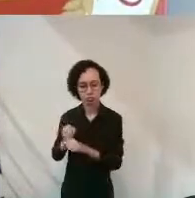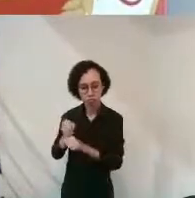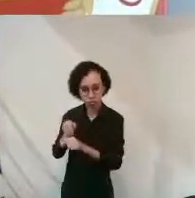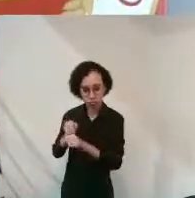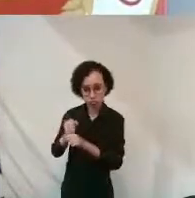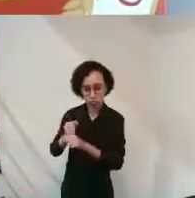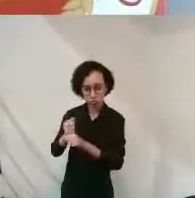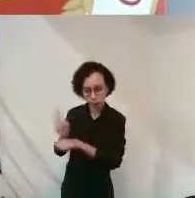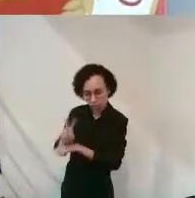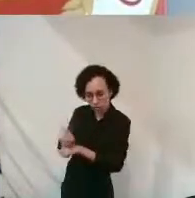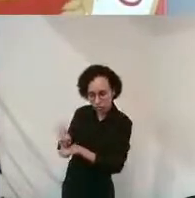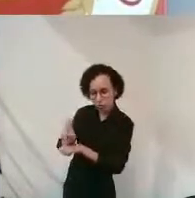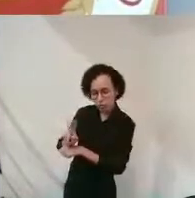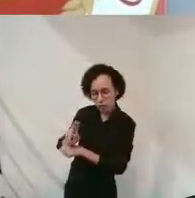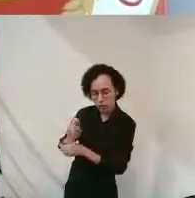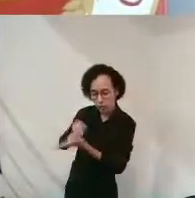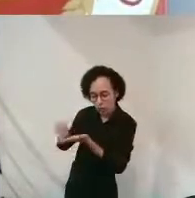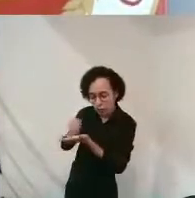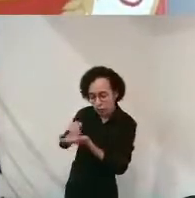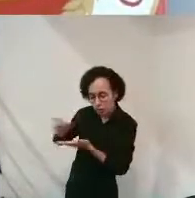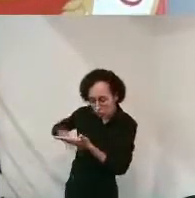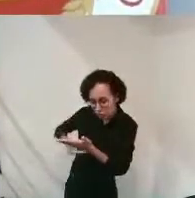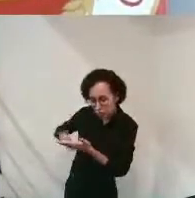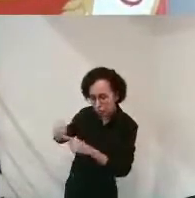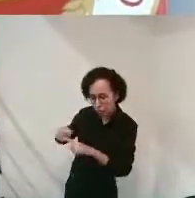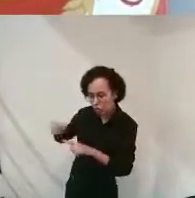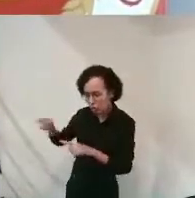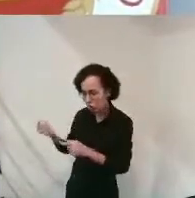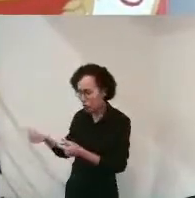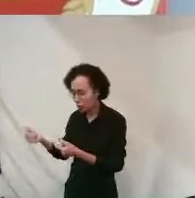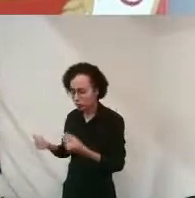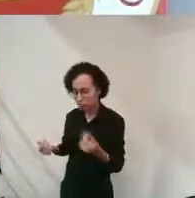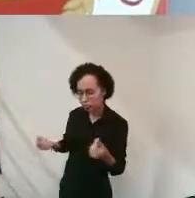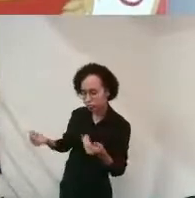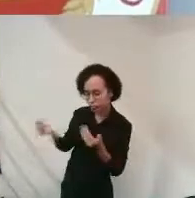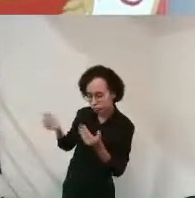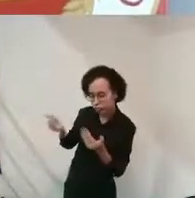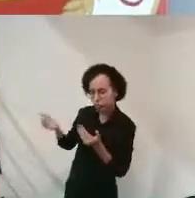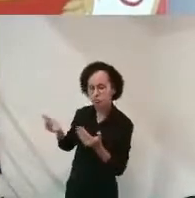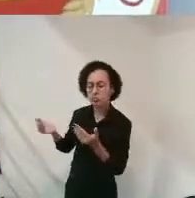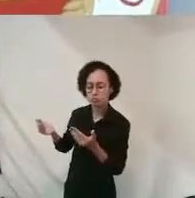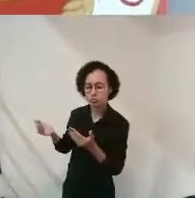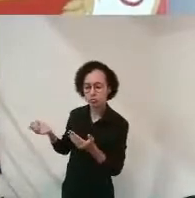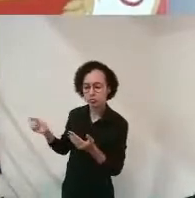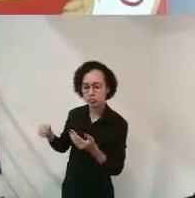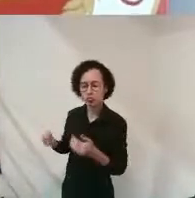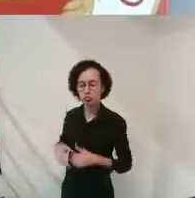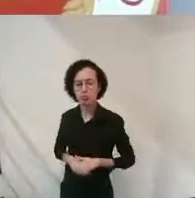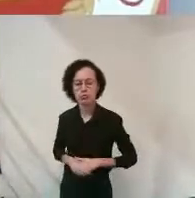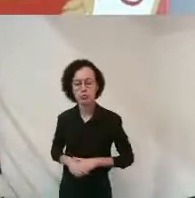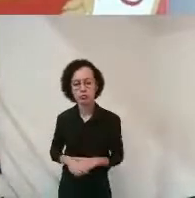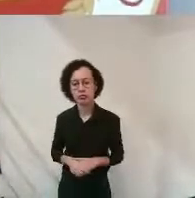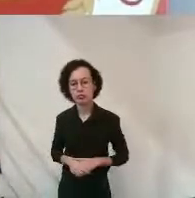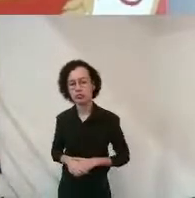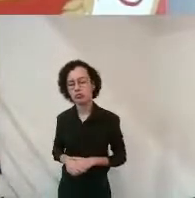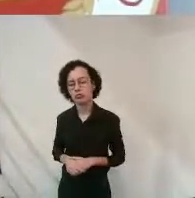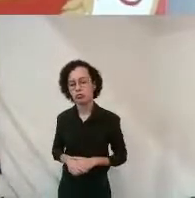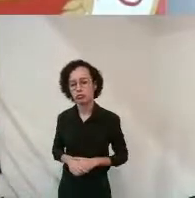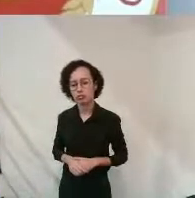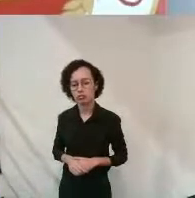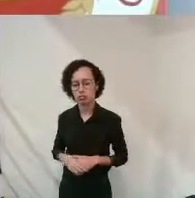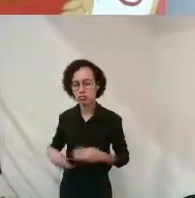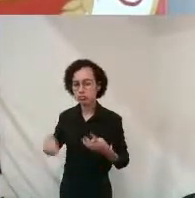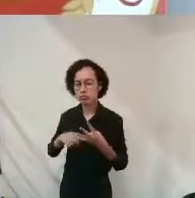fiscalizar os contratos. Por que está contratando a empresa que cobra X, se a cooperativa tem condições e cobra Y? Né? E